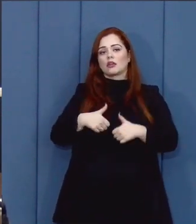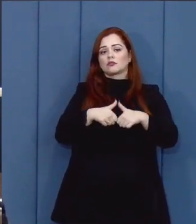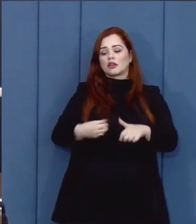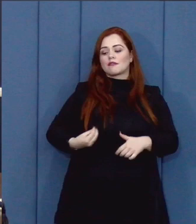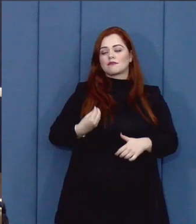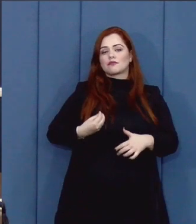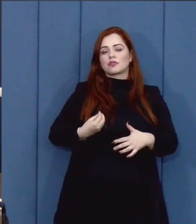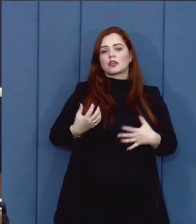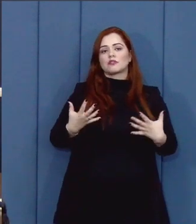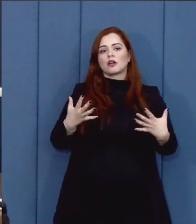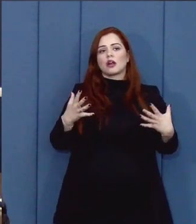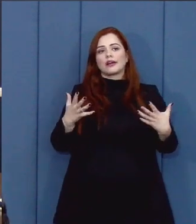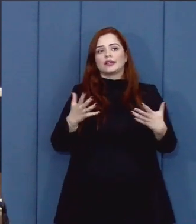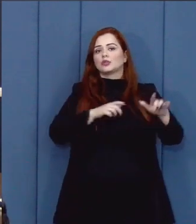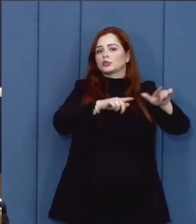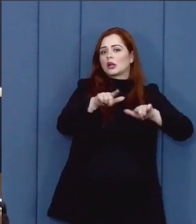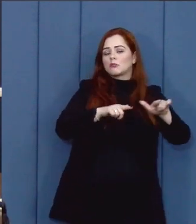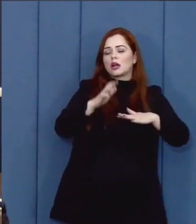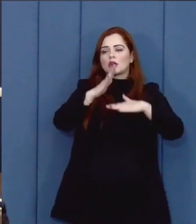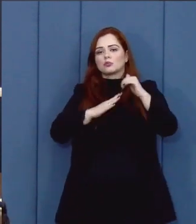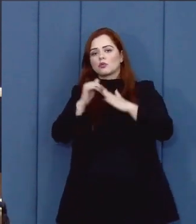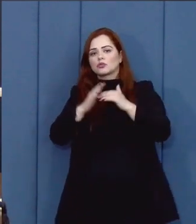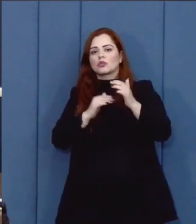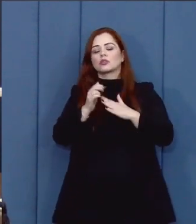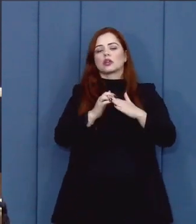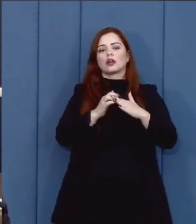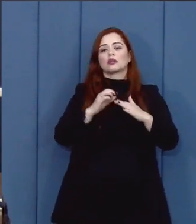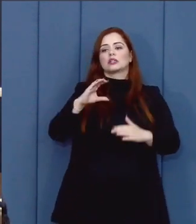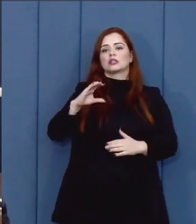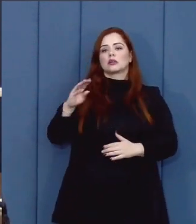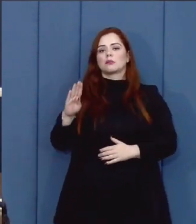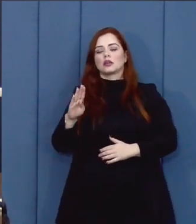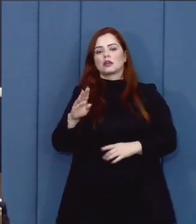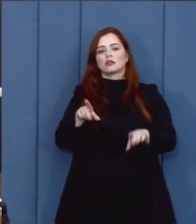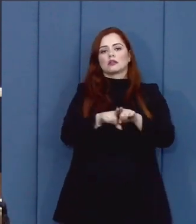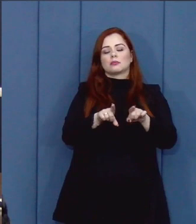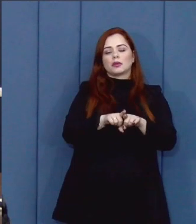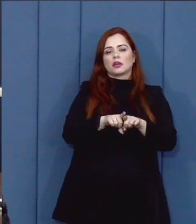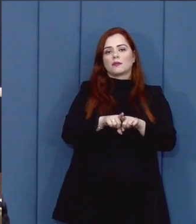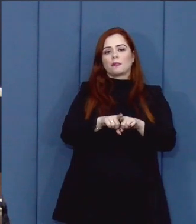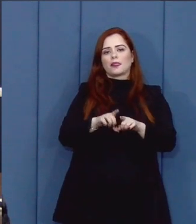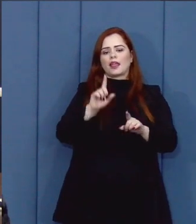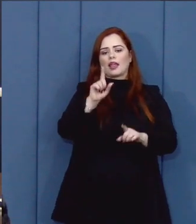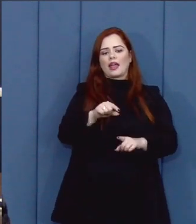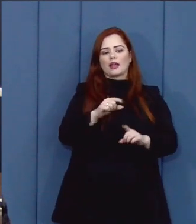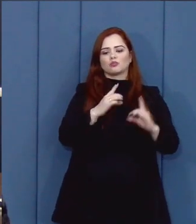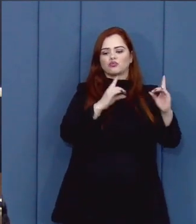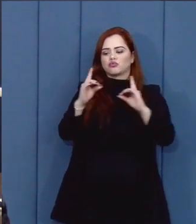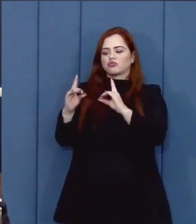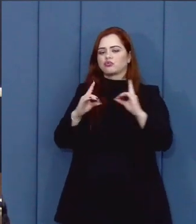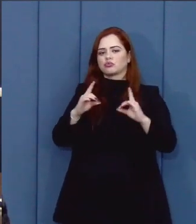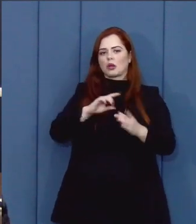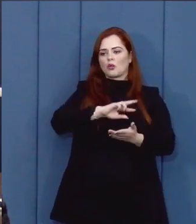a chama das atividades no âmbito do CCAB, e é o multilateralismo, como já